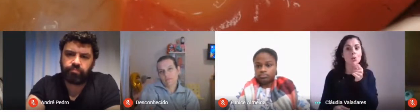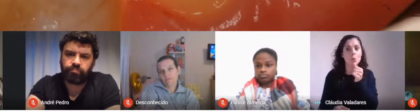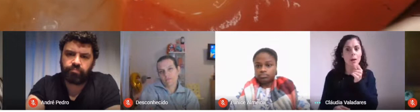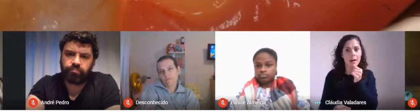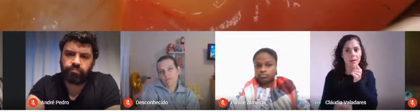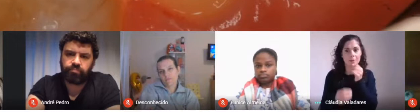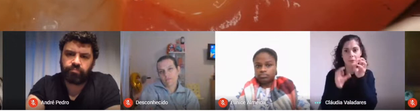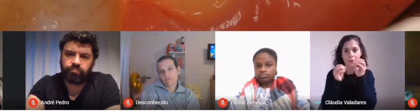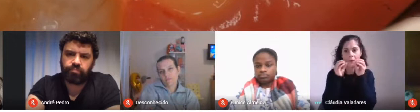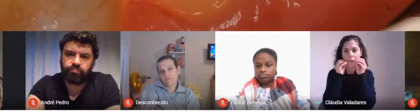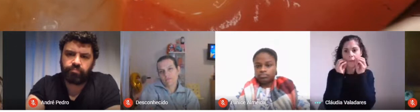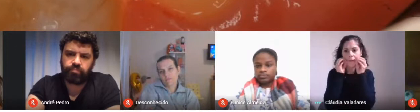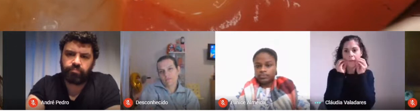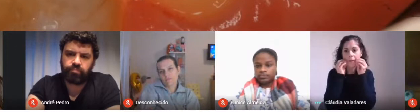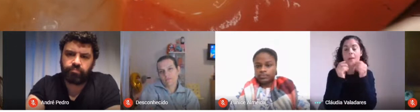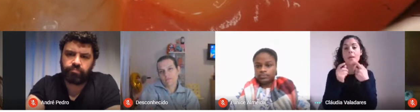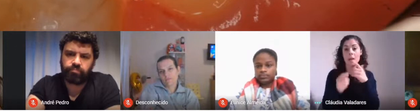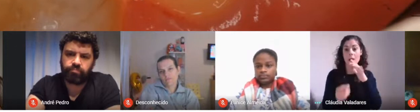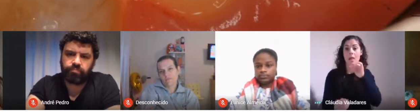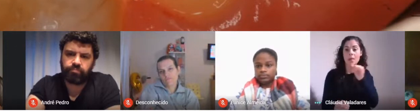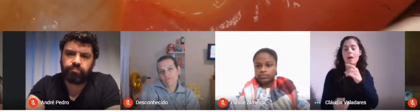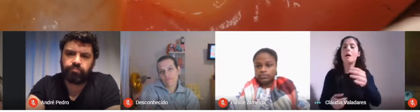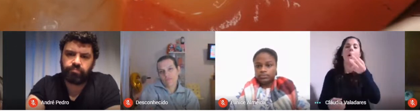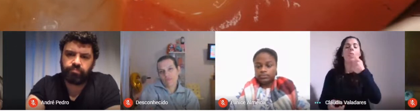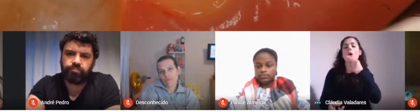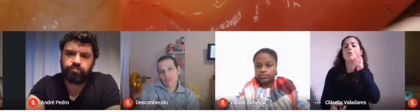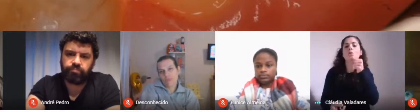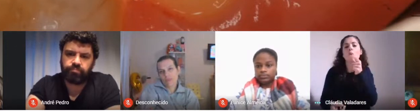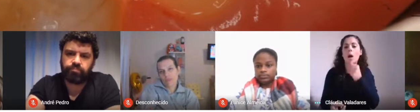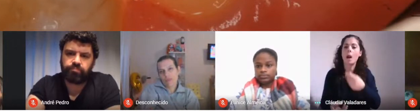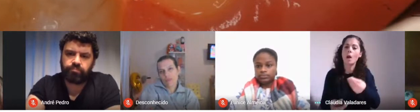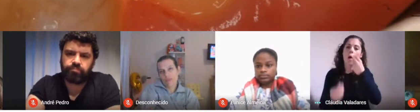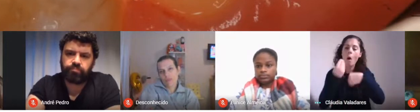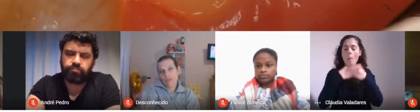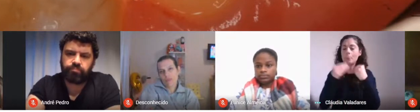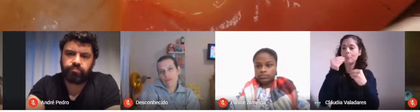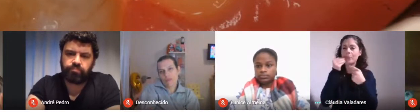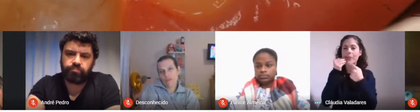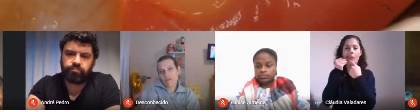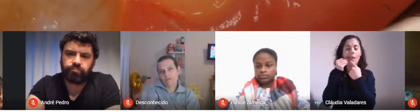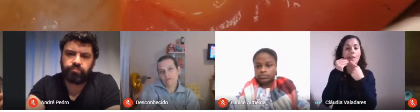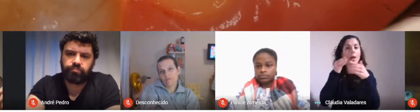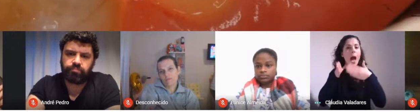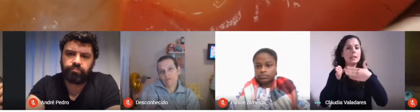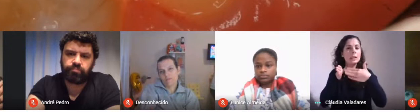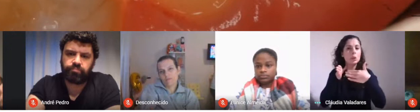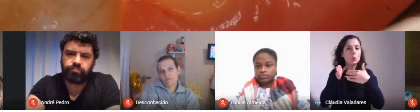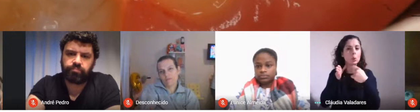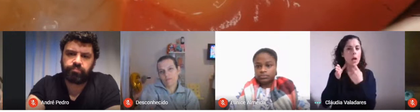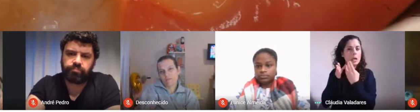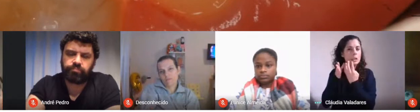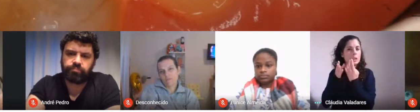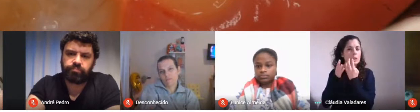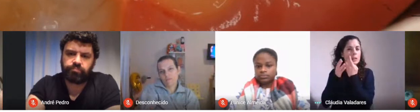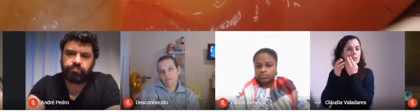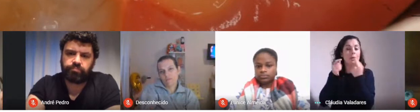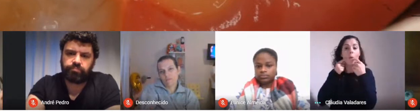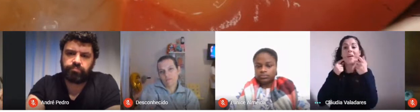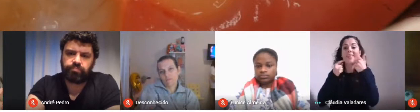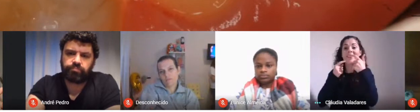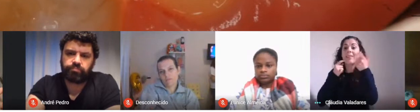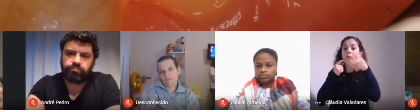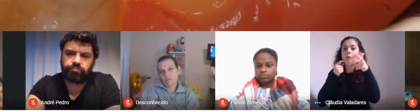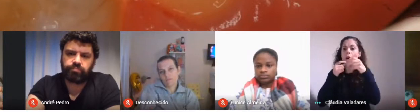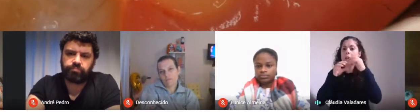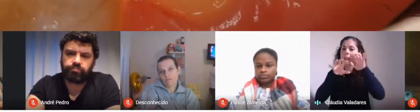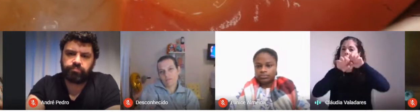E quando consumimos alimentos com açúcar, a placa produz um ácido que destrói a parte mais externa dos nossos